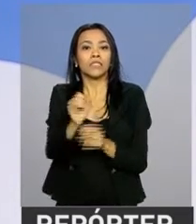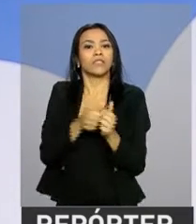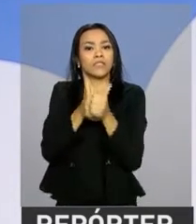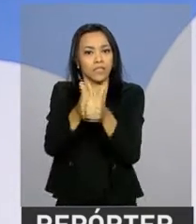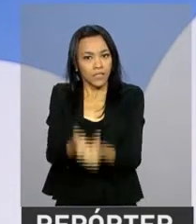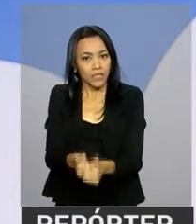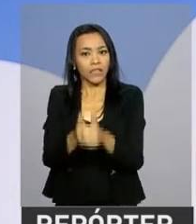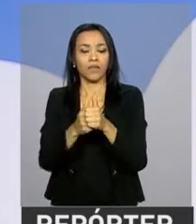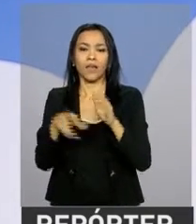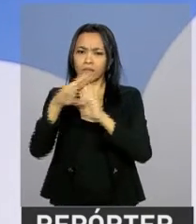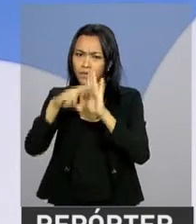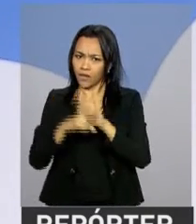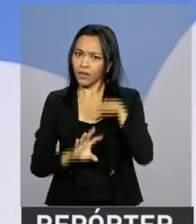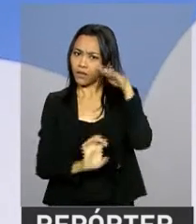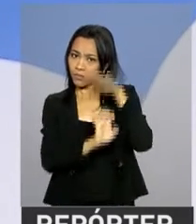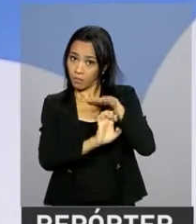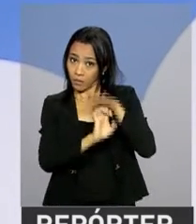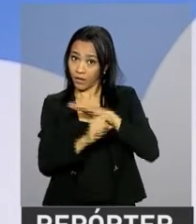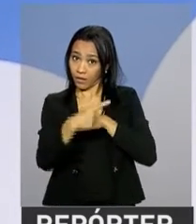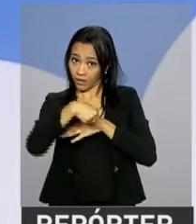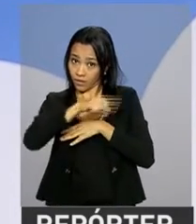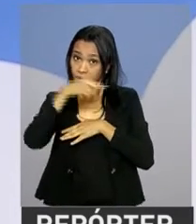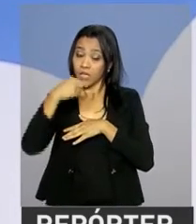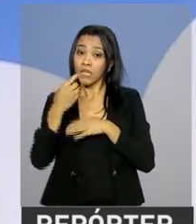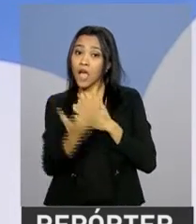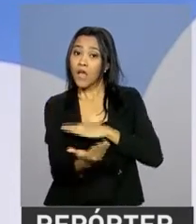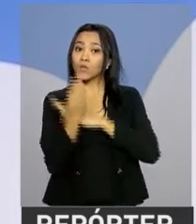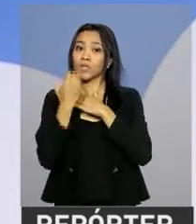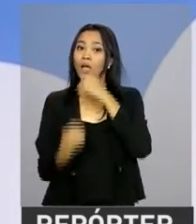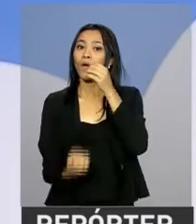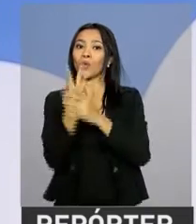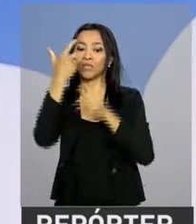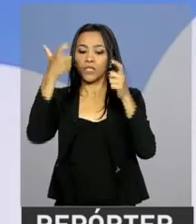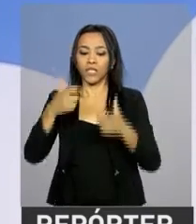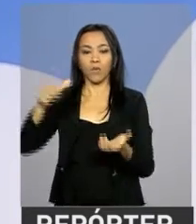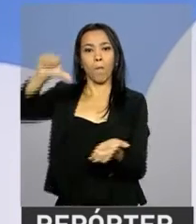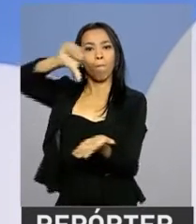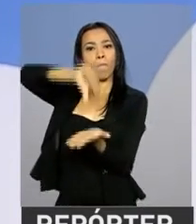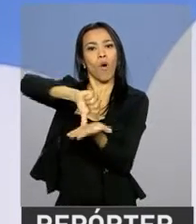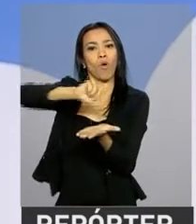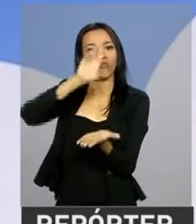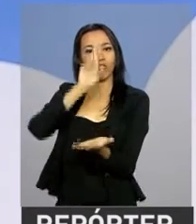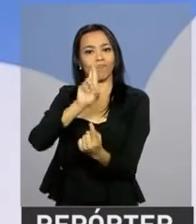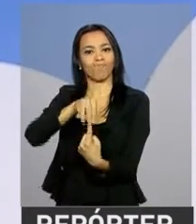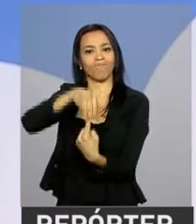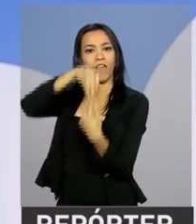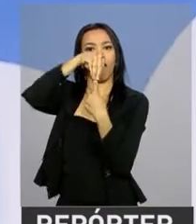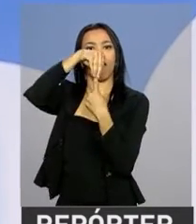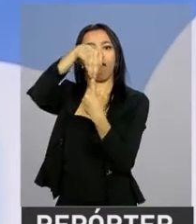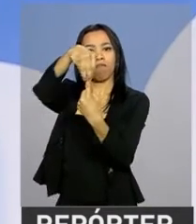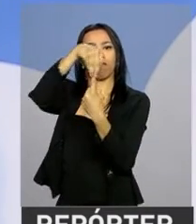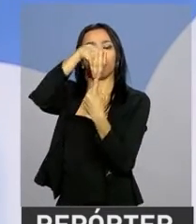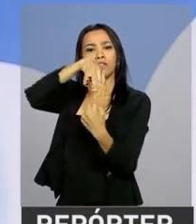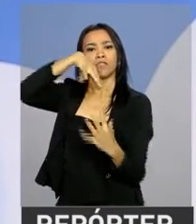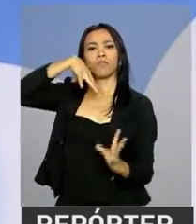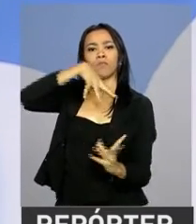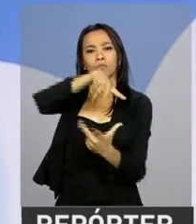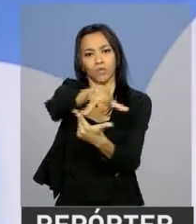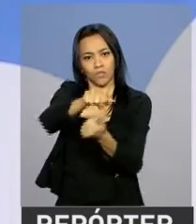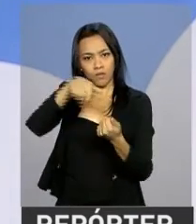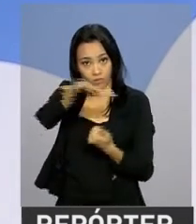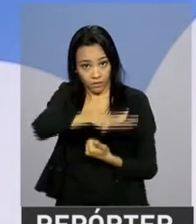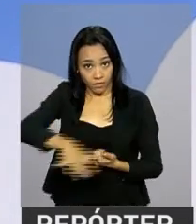da microsoft e ajudar a construir aqui em brasília um pólo de referência o mundial em governo digital